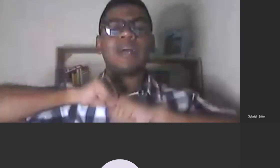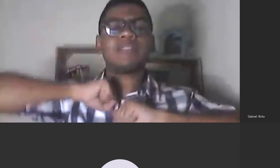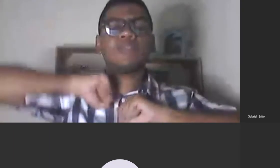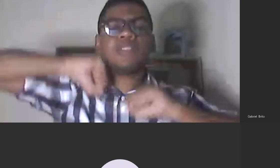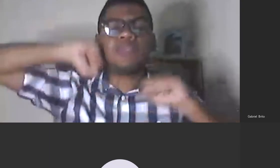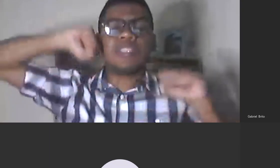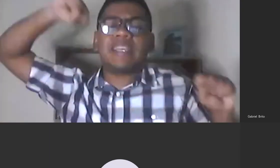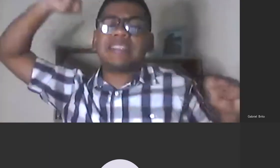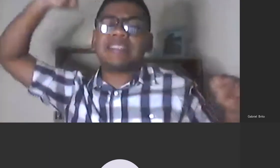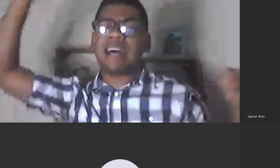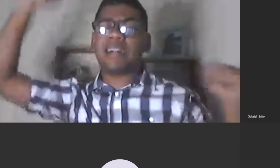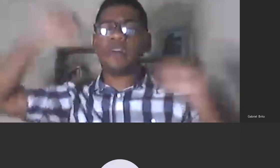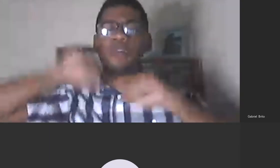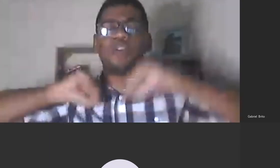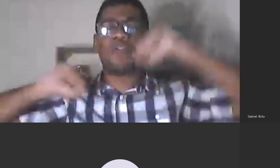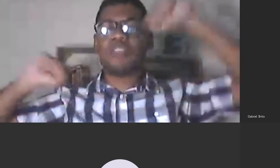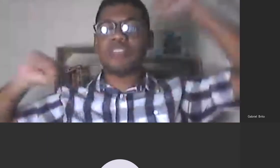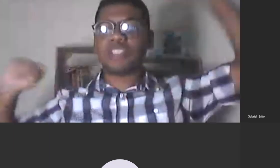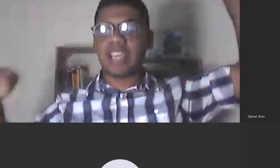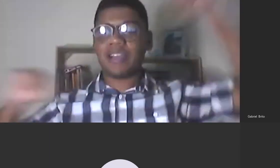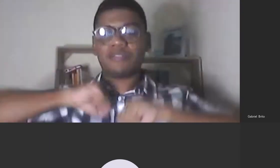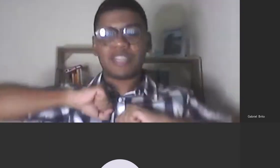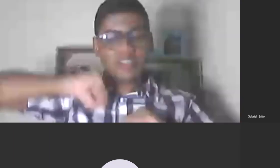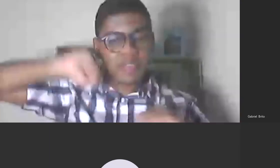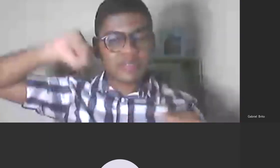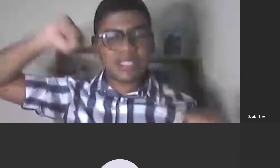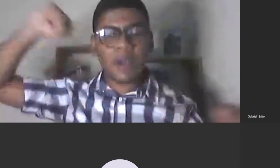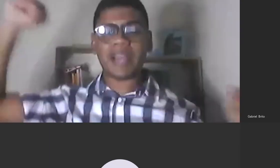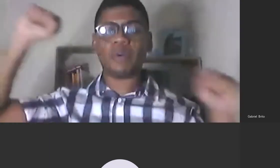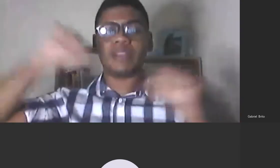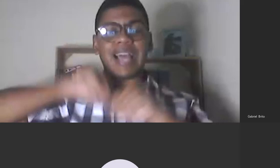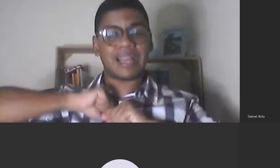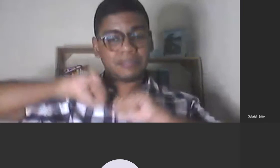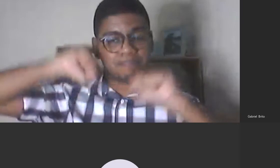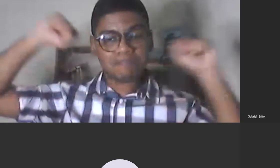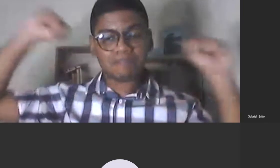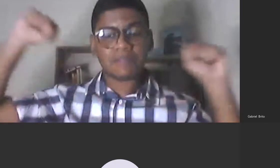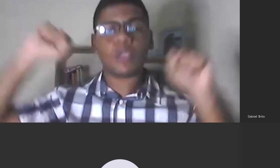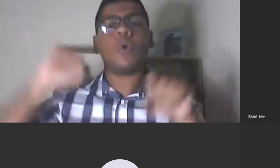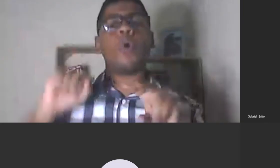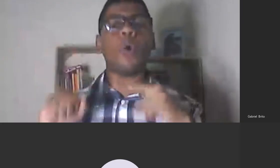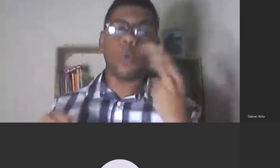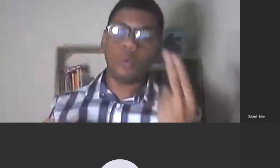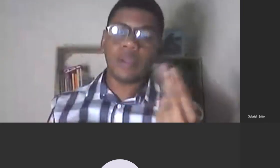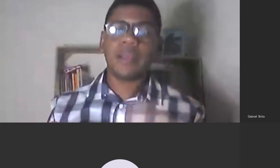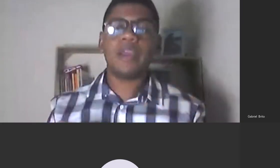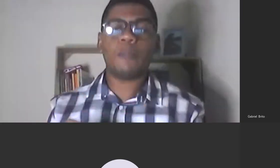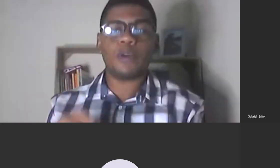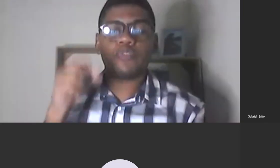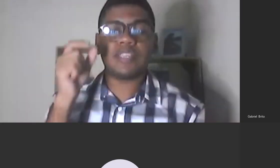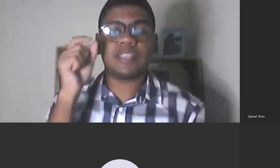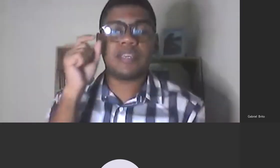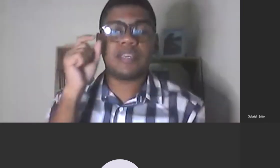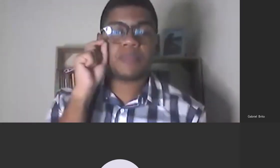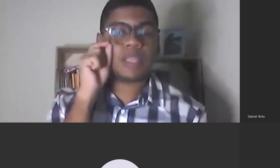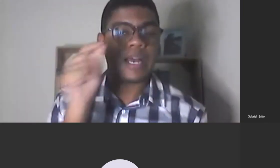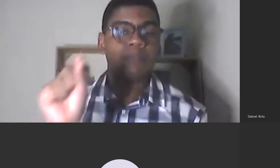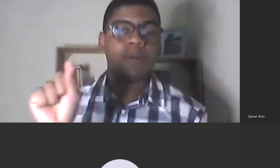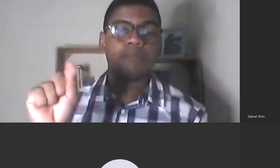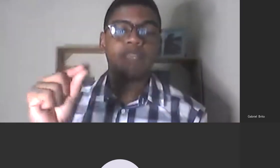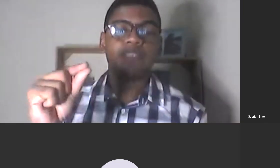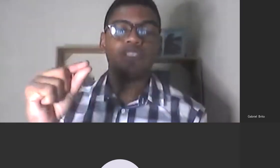Que seria quase que o despreguiçar nosso de ouvinte, né? Vai ser o mesmo sinal para acordar. Ou eu posso